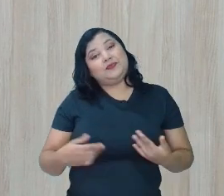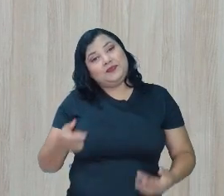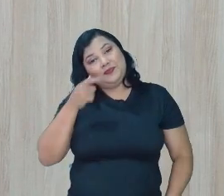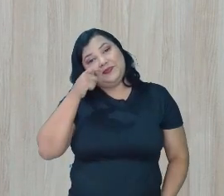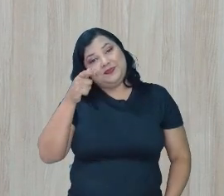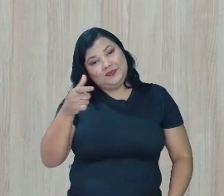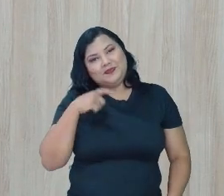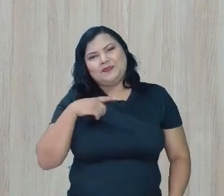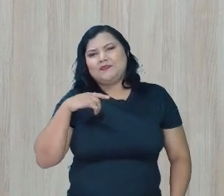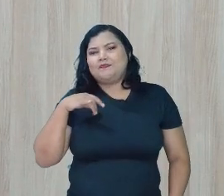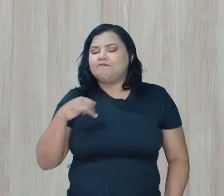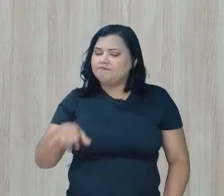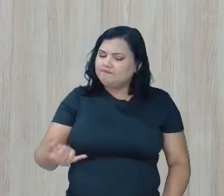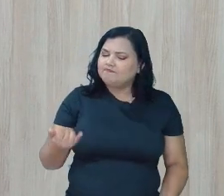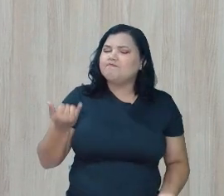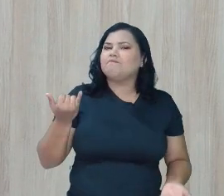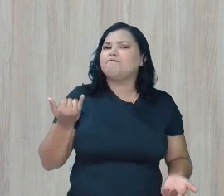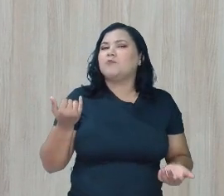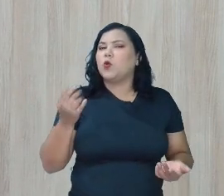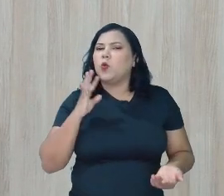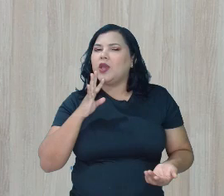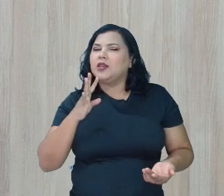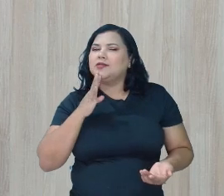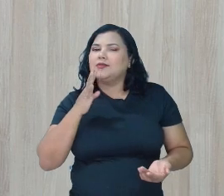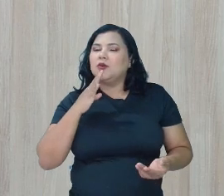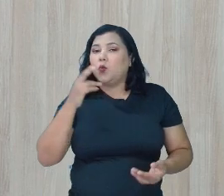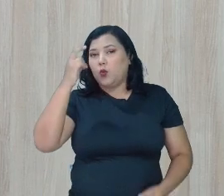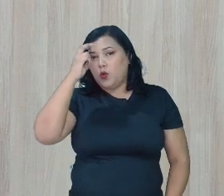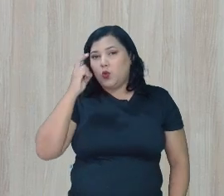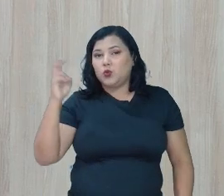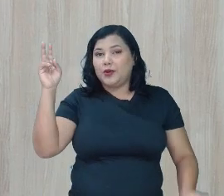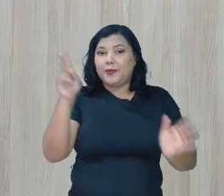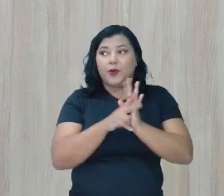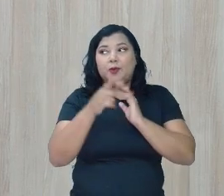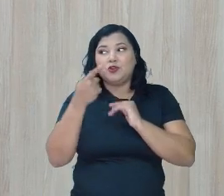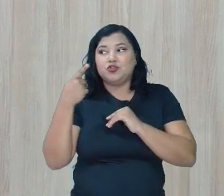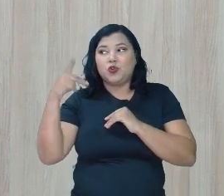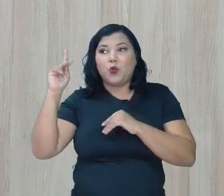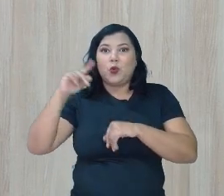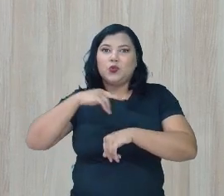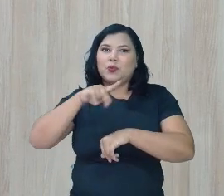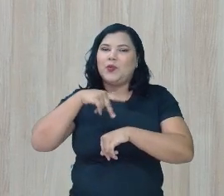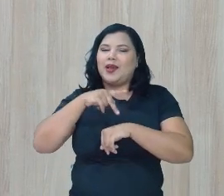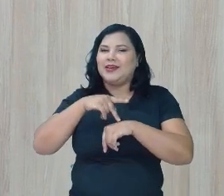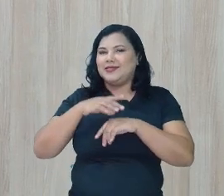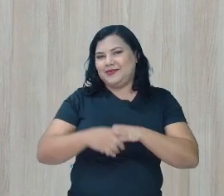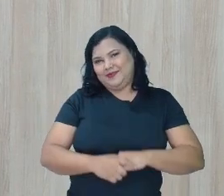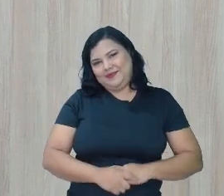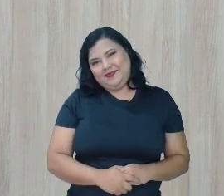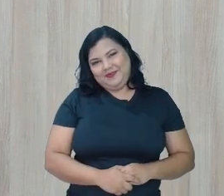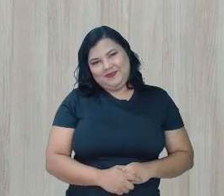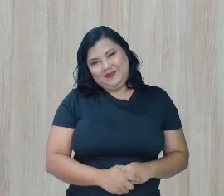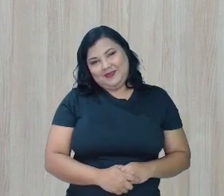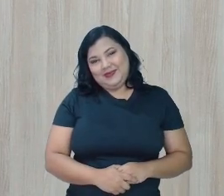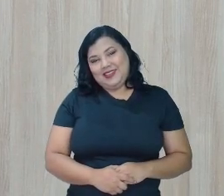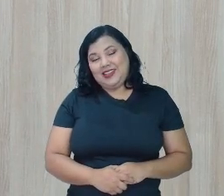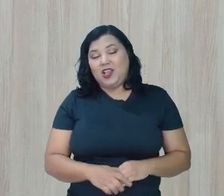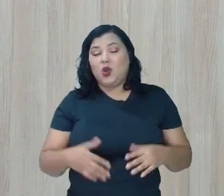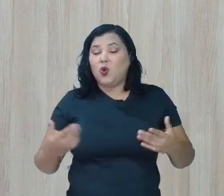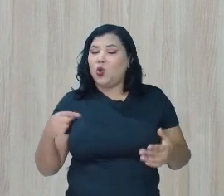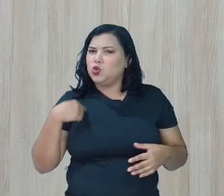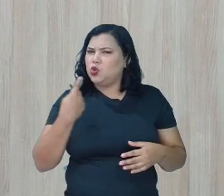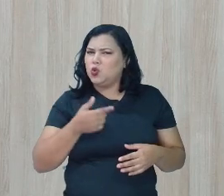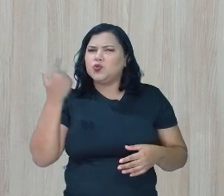curtir uma cultura que não é nossa. Para a gente é mais acessível à Turma da Mônica. Mas que